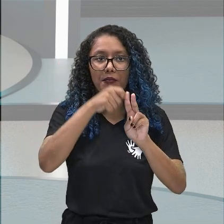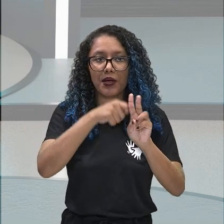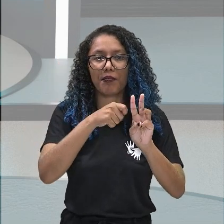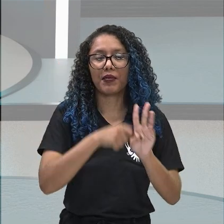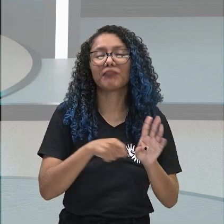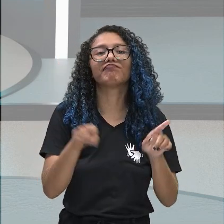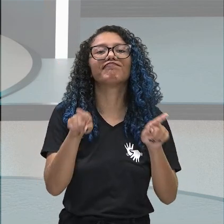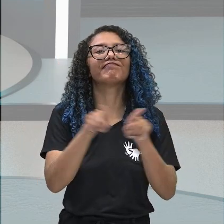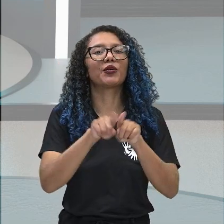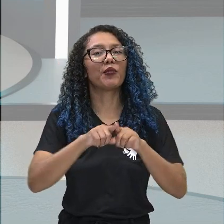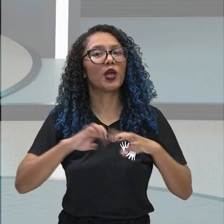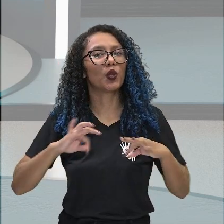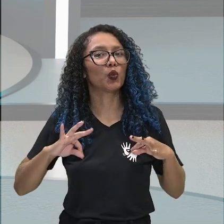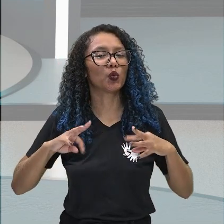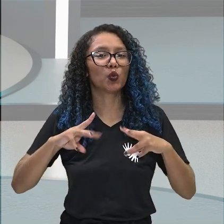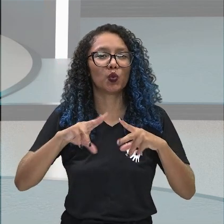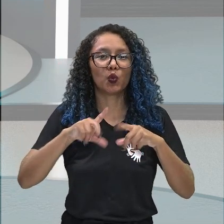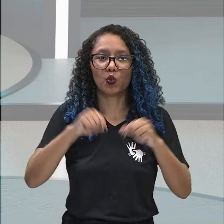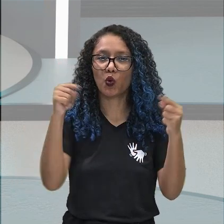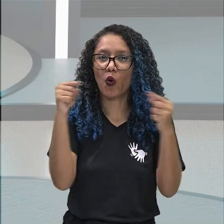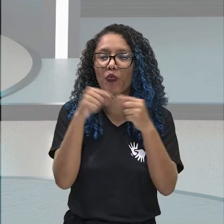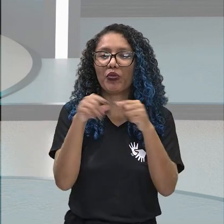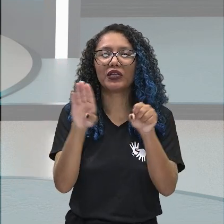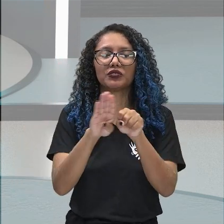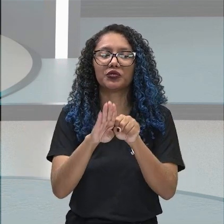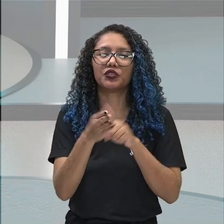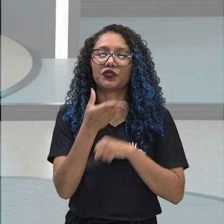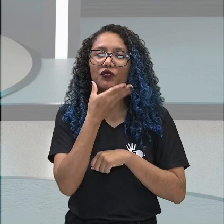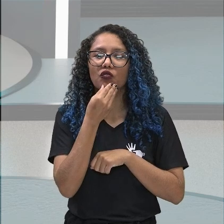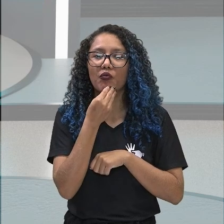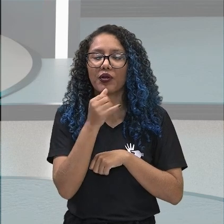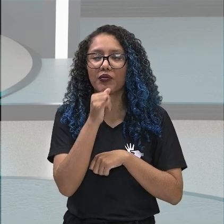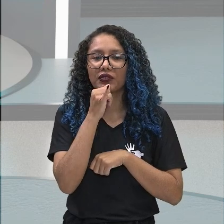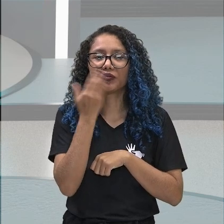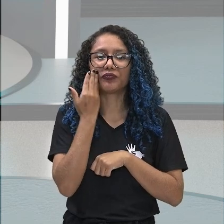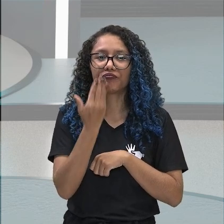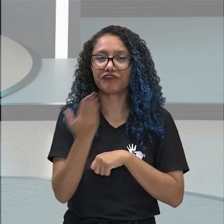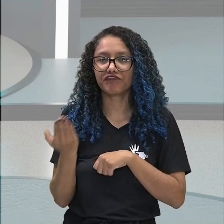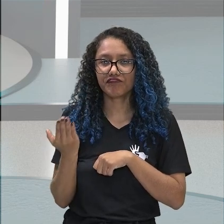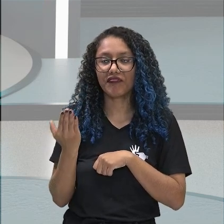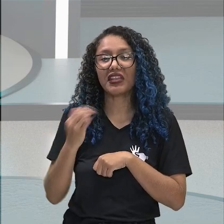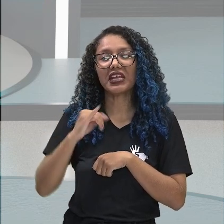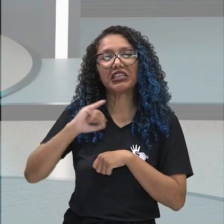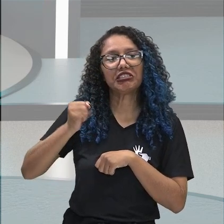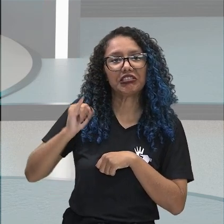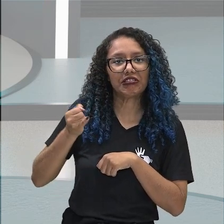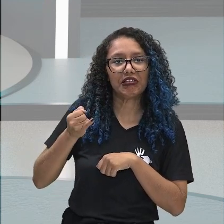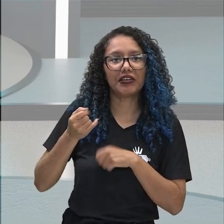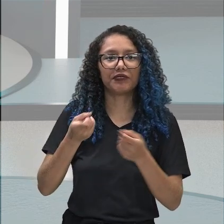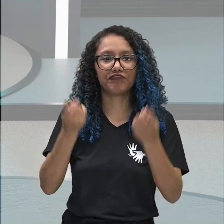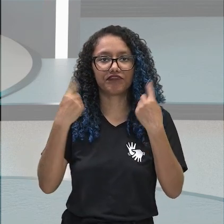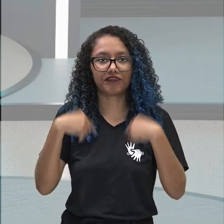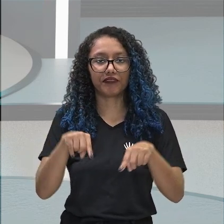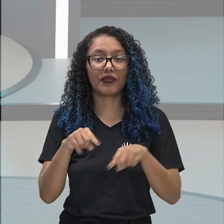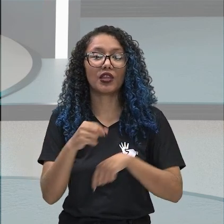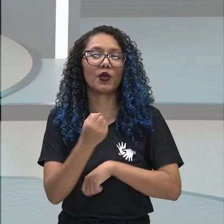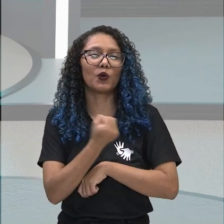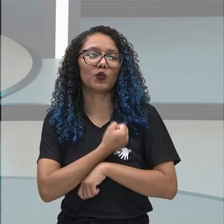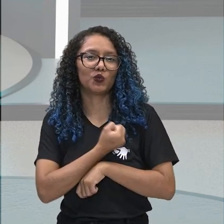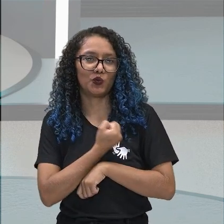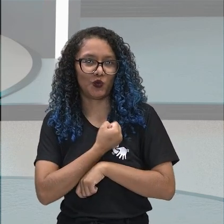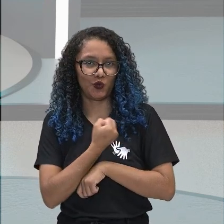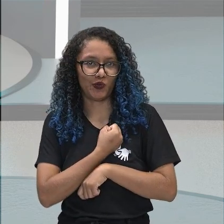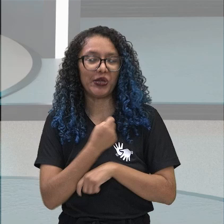meses também são masculinos, como enero, que é janeiro. Los números, olha só,